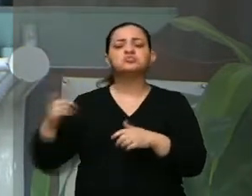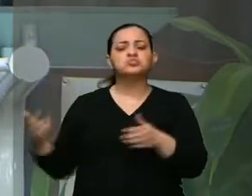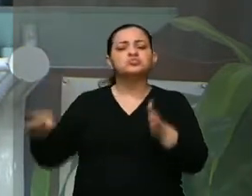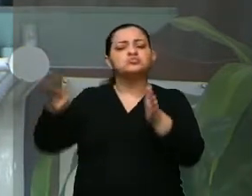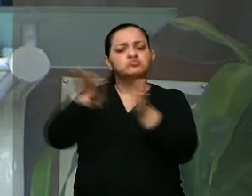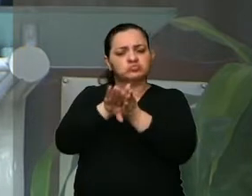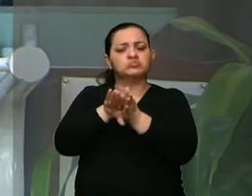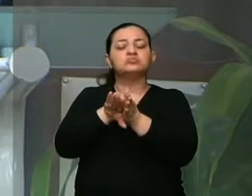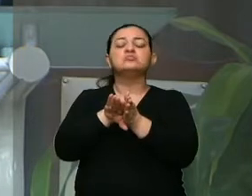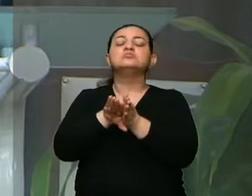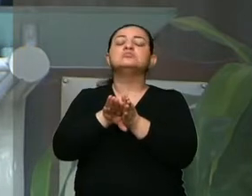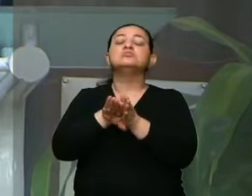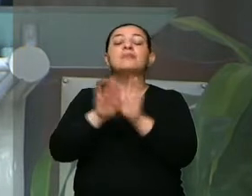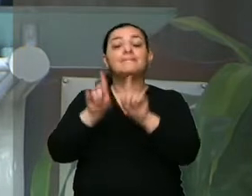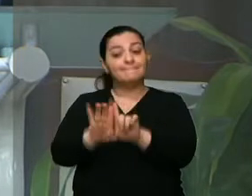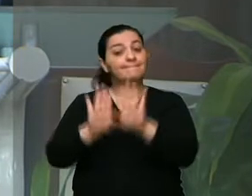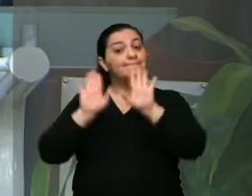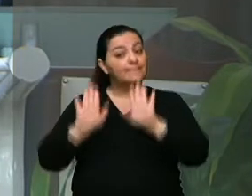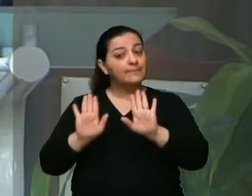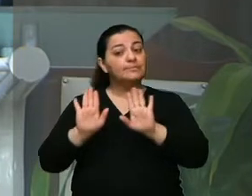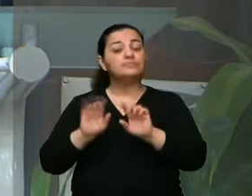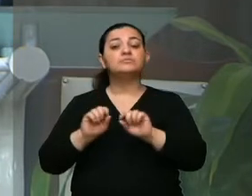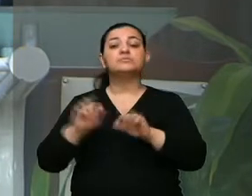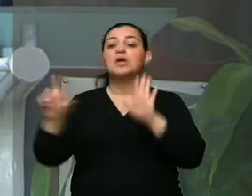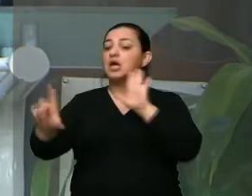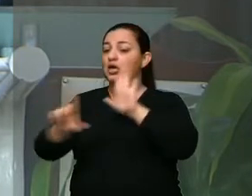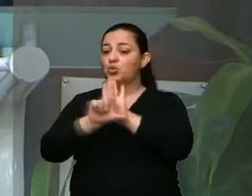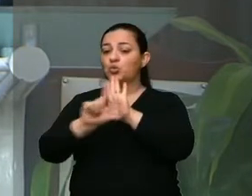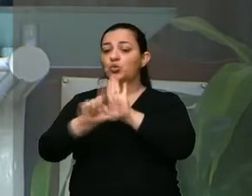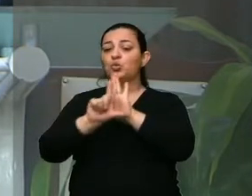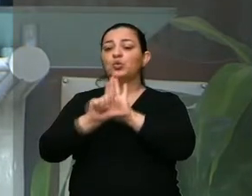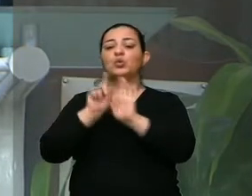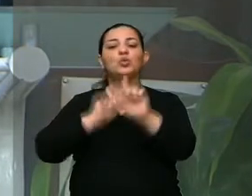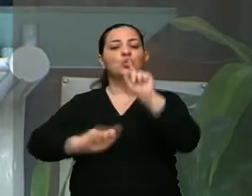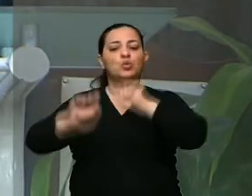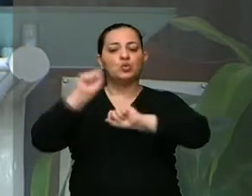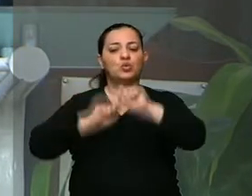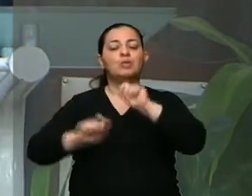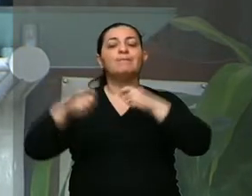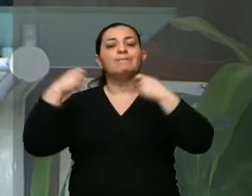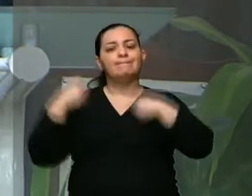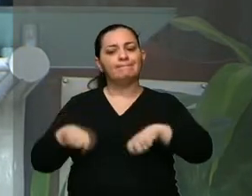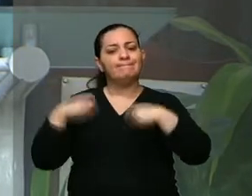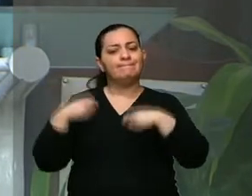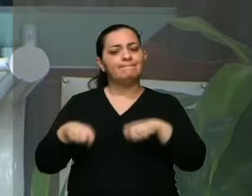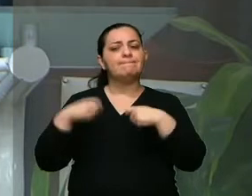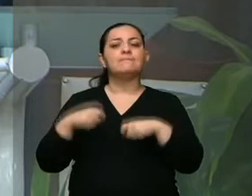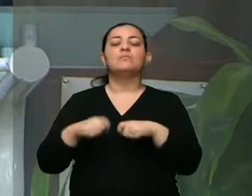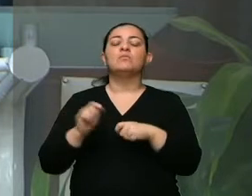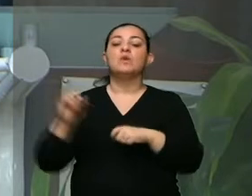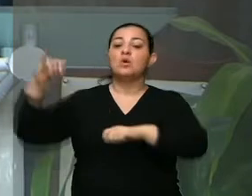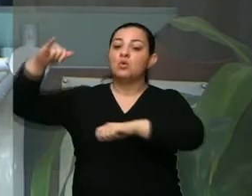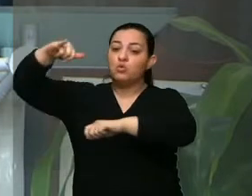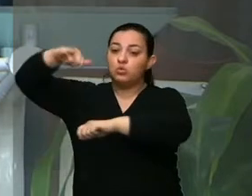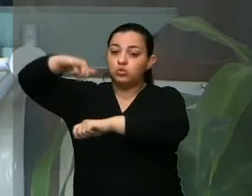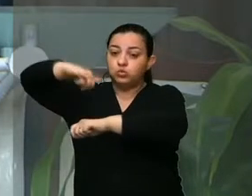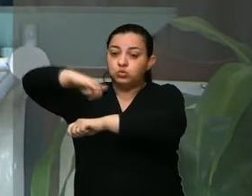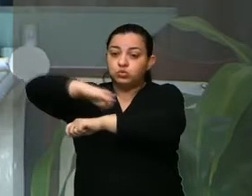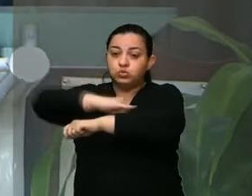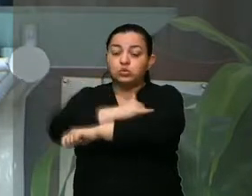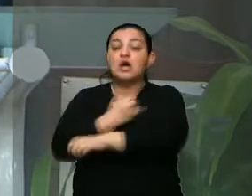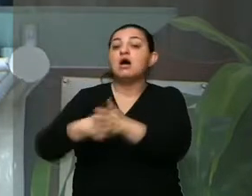lá mas a lei diz que deve se usar antes